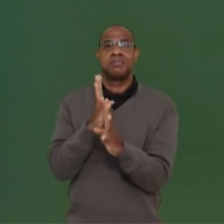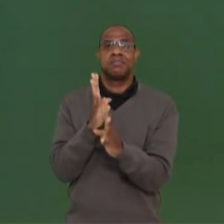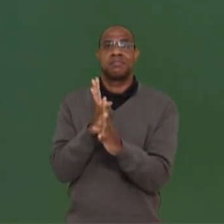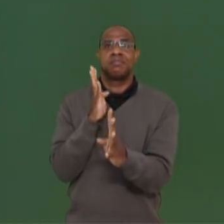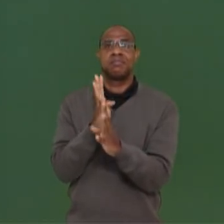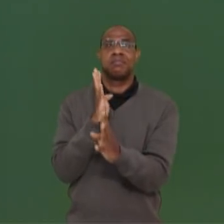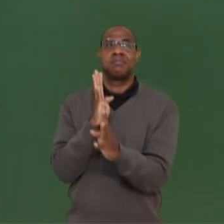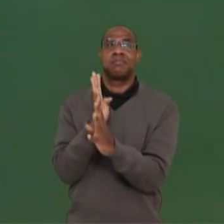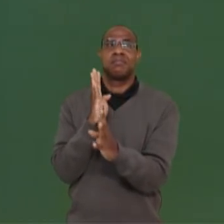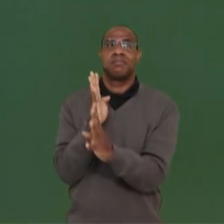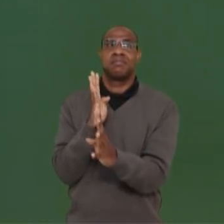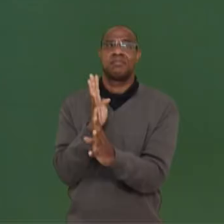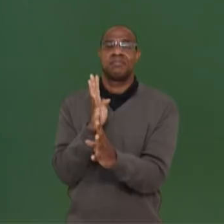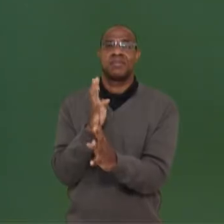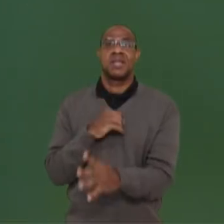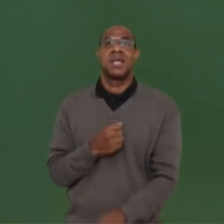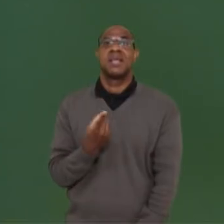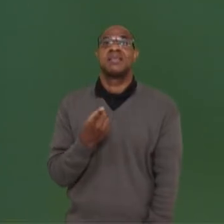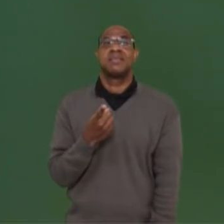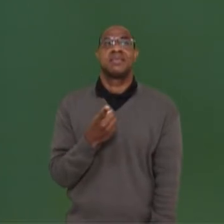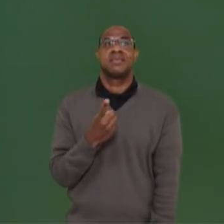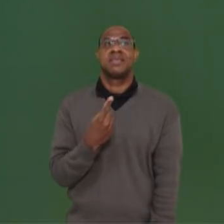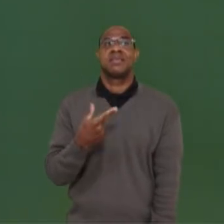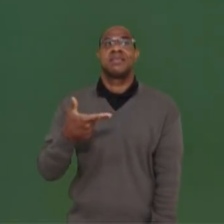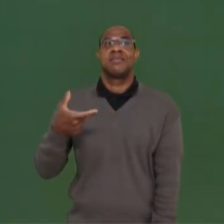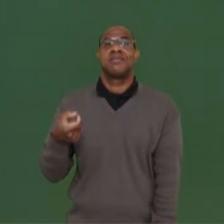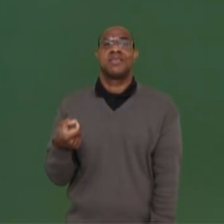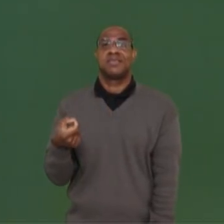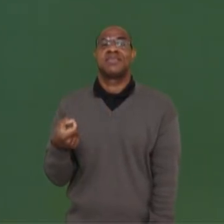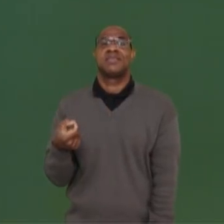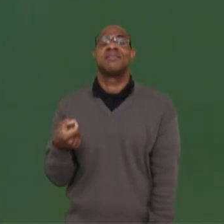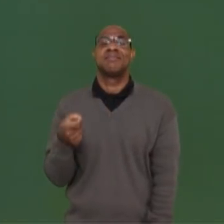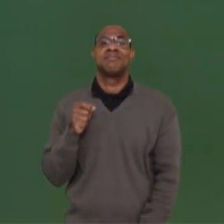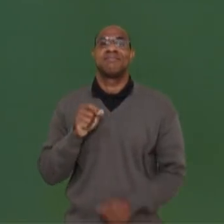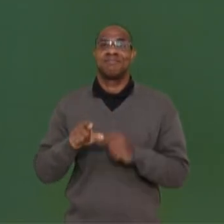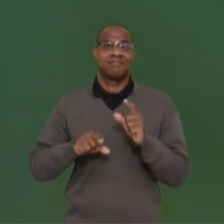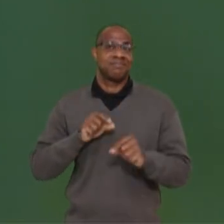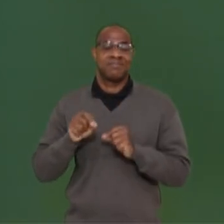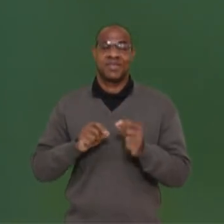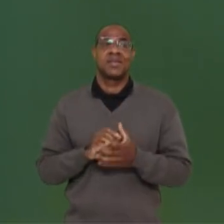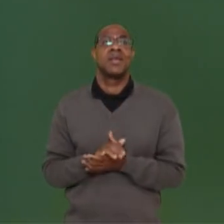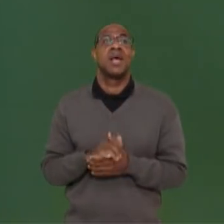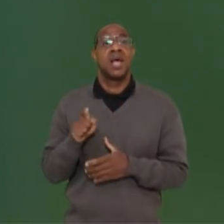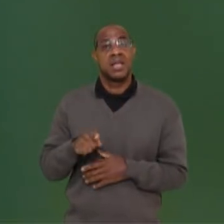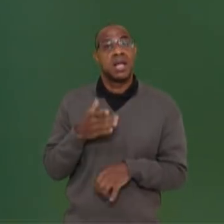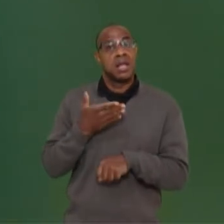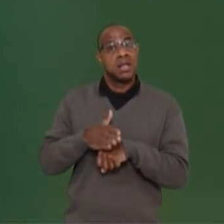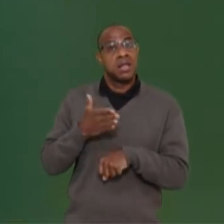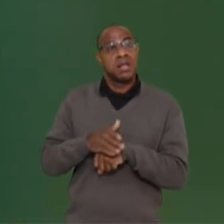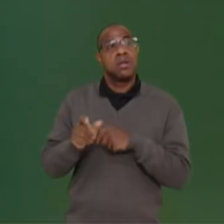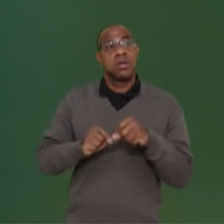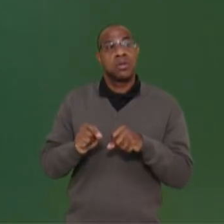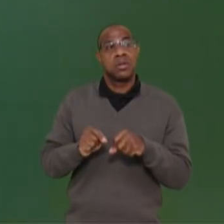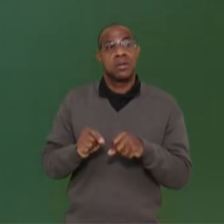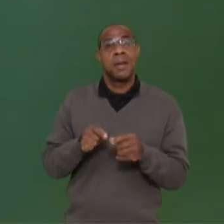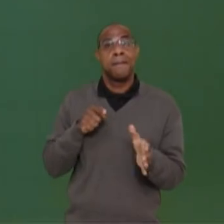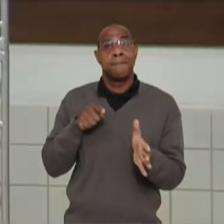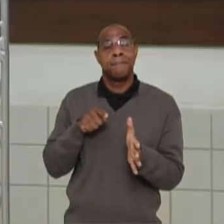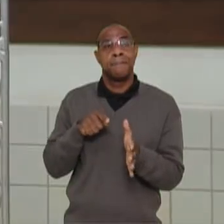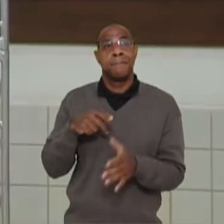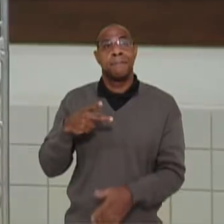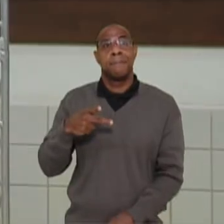certo? Então, são 120 opções, eu não tiro repetição nenhuma aqui, está tudo certo. Esse é um exercício que a gente chama de exercício de